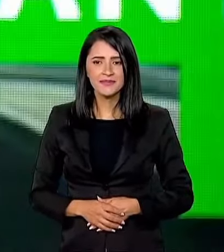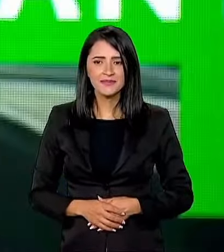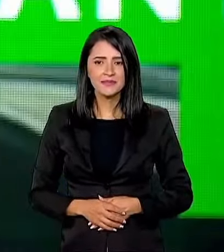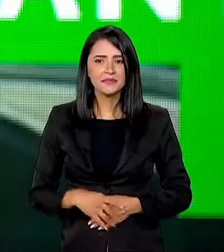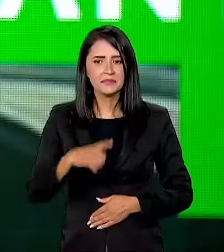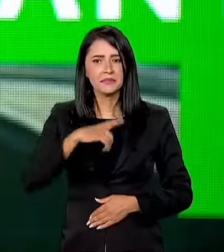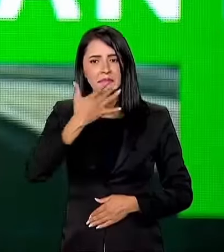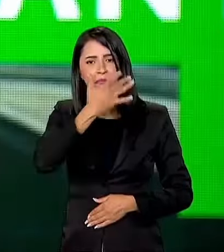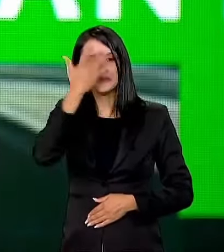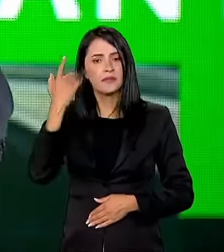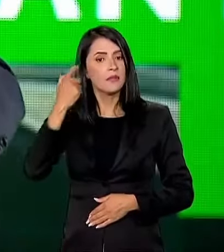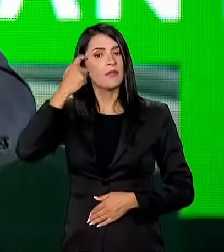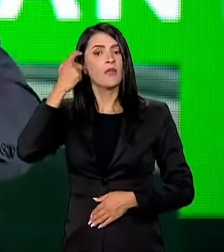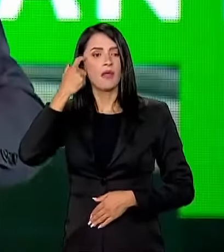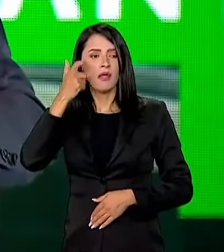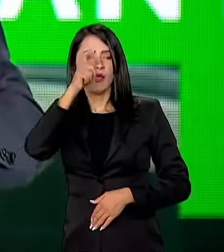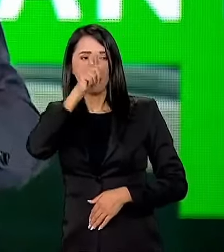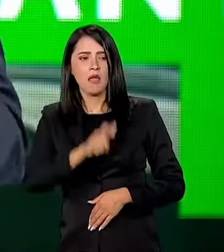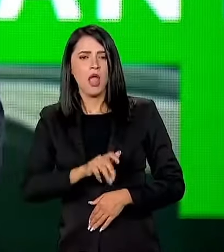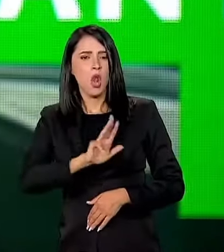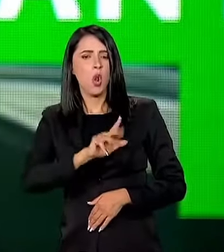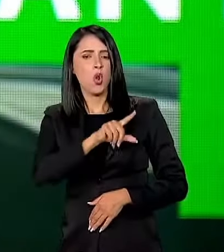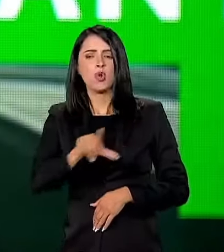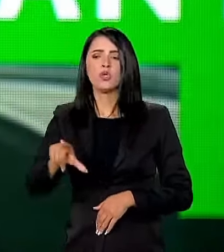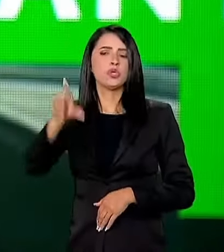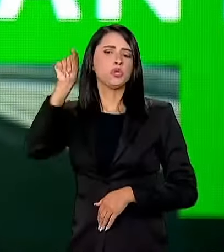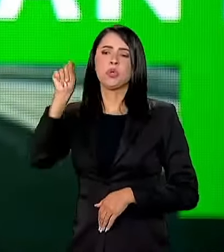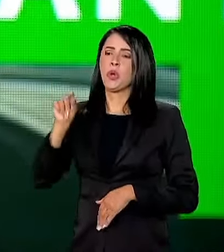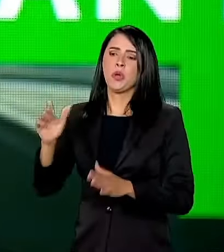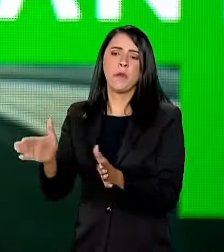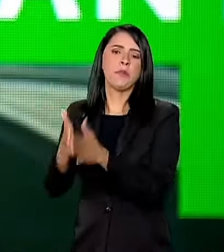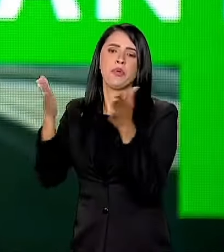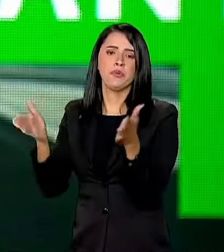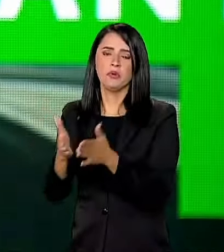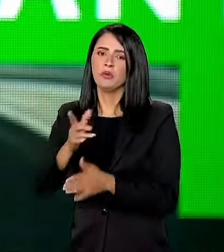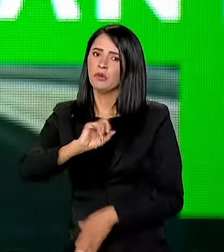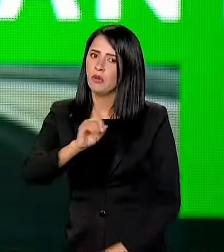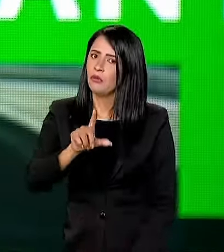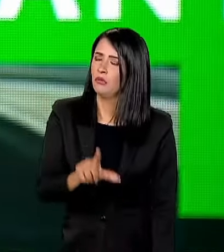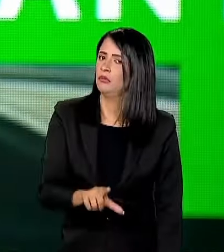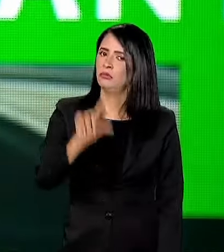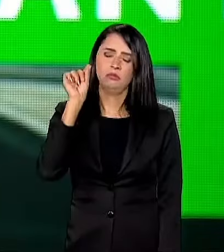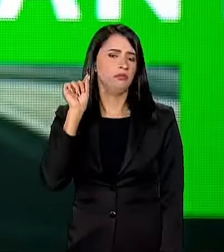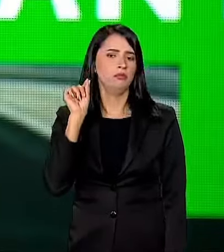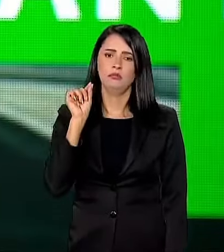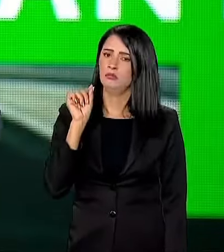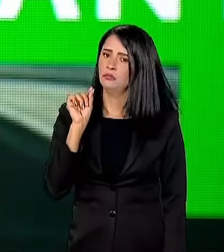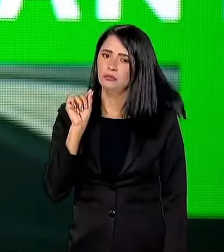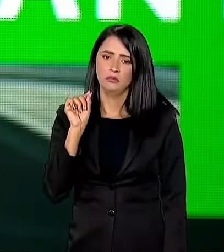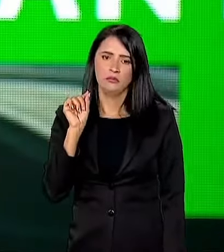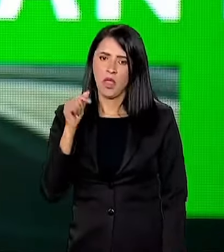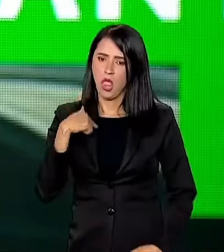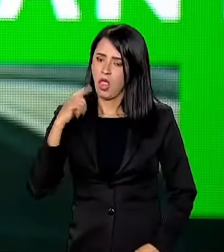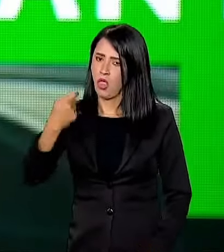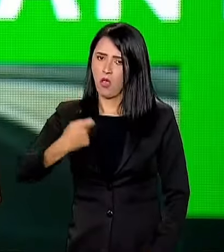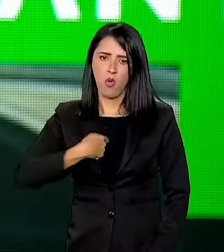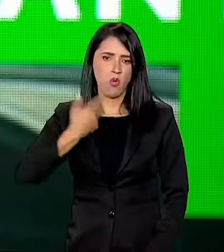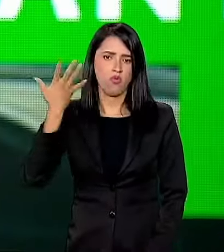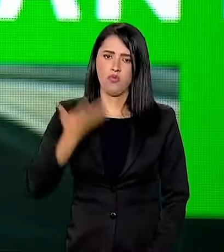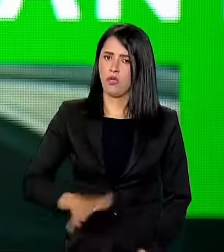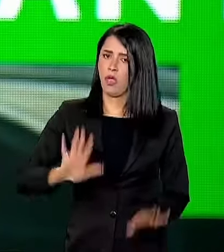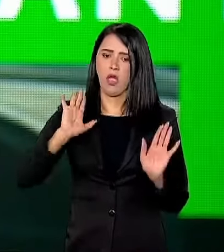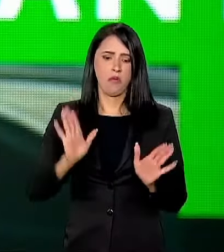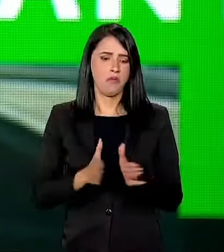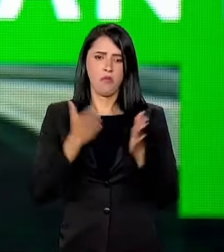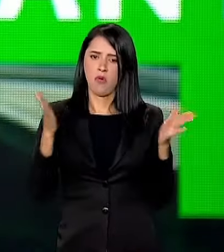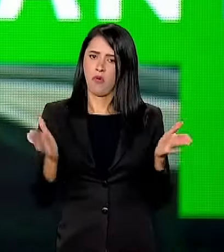Tem gente que acha que o Lula fez opção pela pobreza. Não, não fiz opção. Eu não quero ser pobre. E acho que